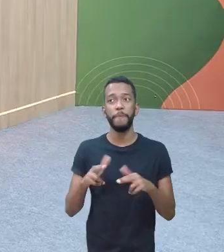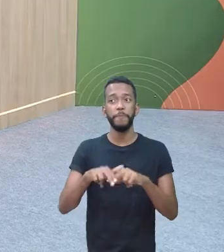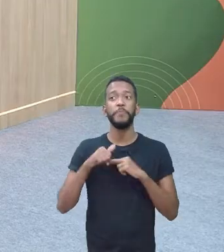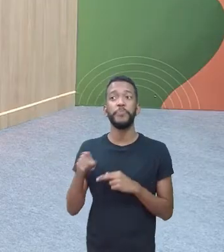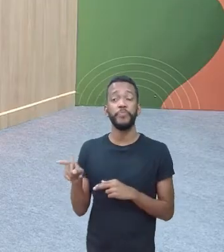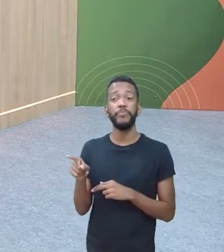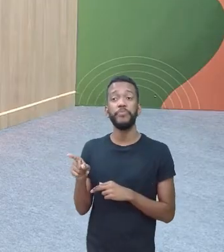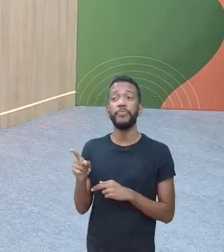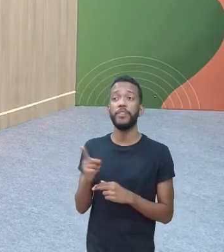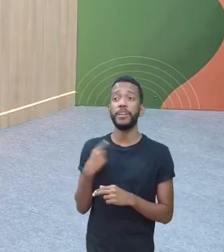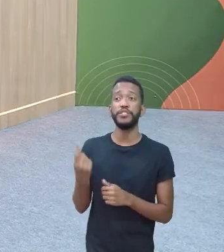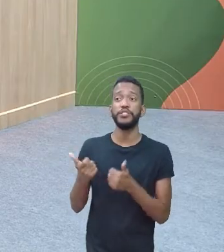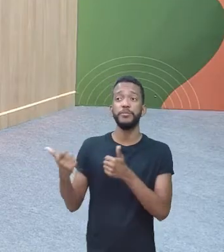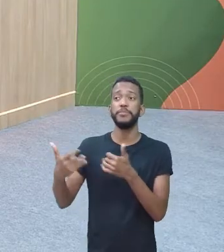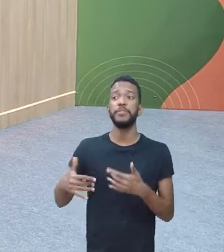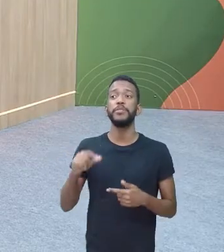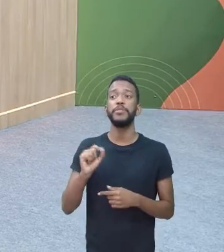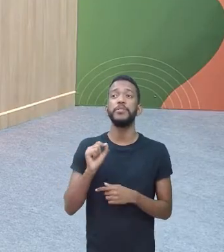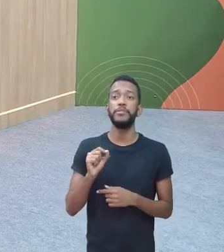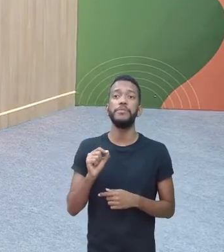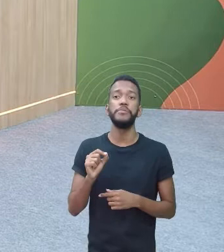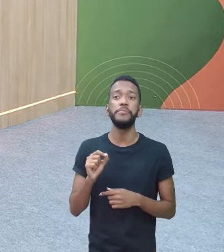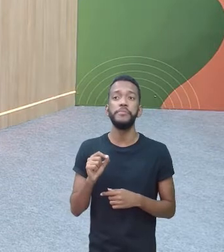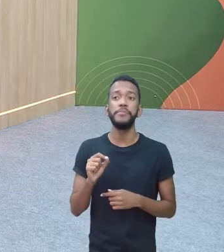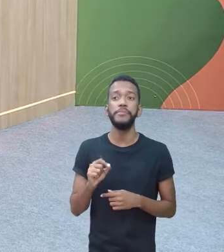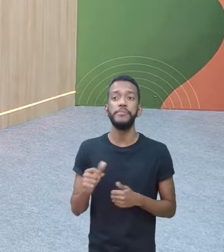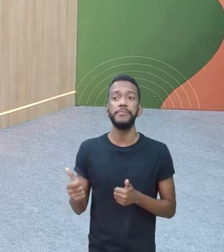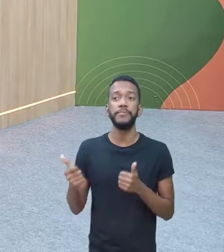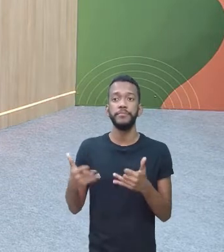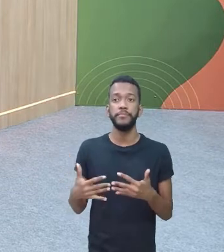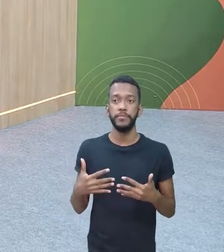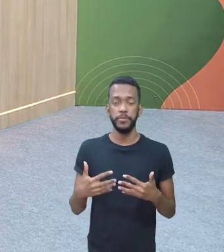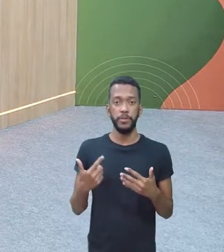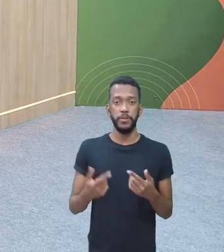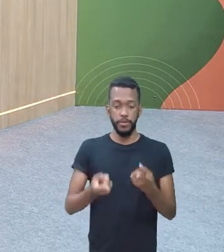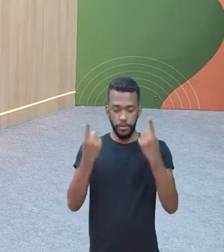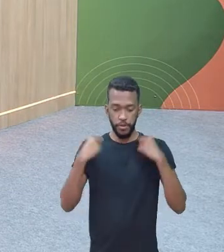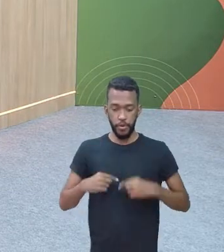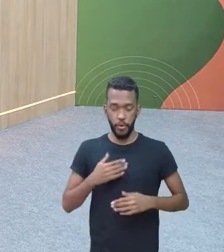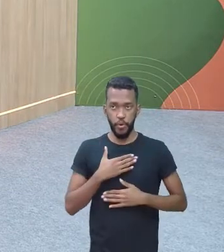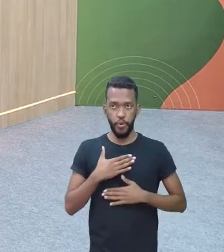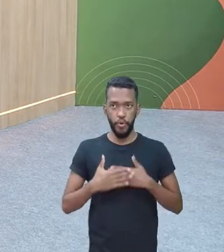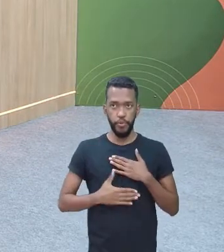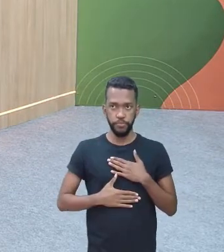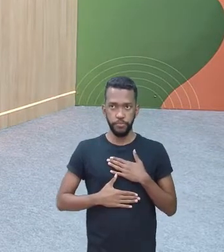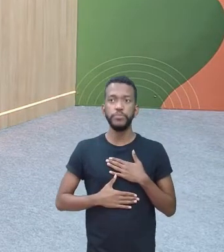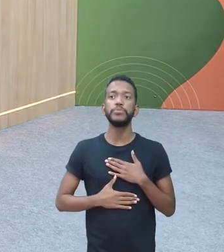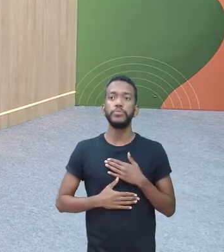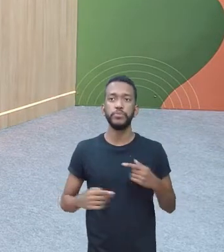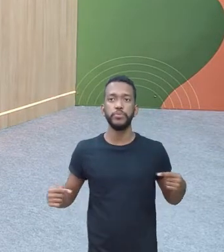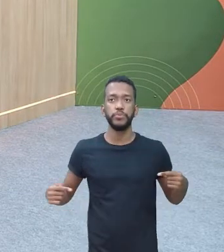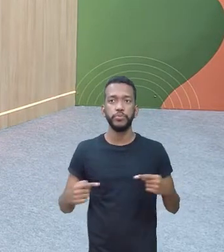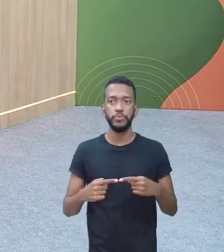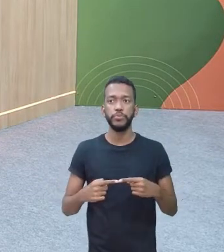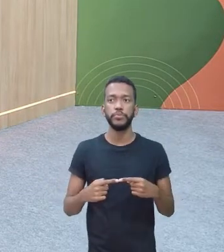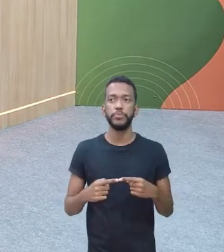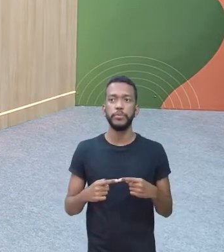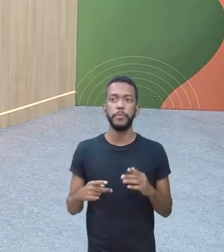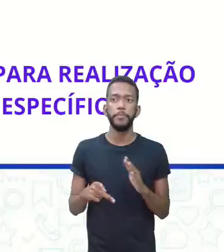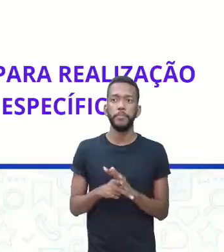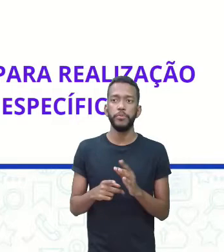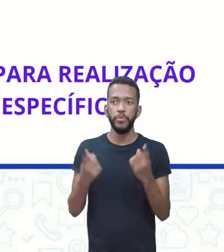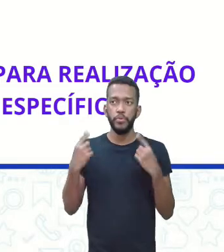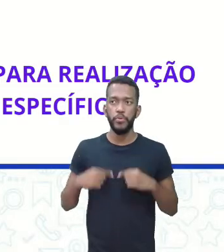está falando de que especificamente? Estamos falando de condicionamento físico, que está dizendo que é para